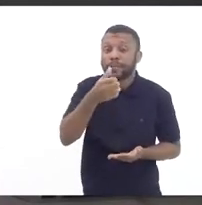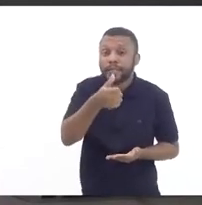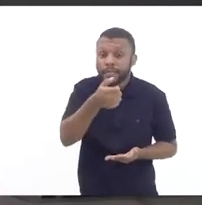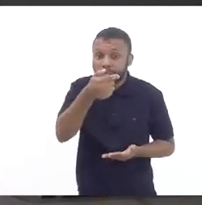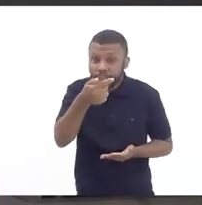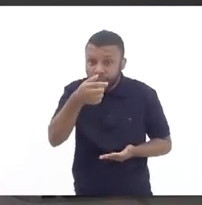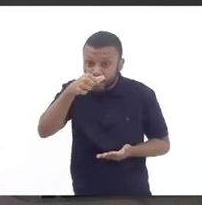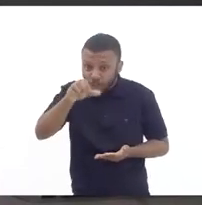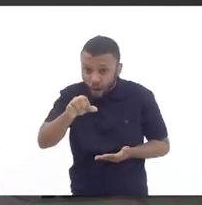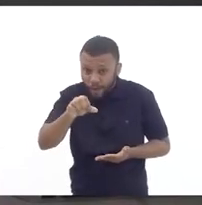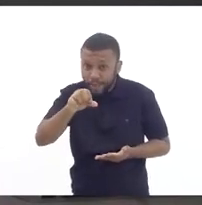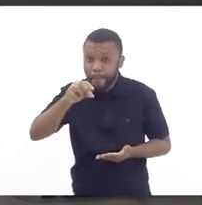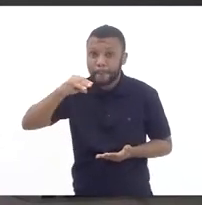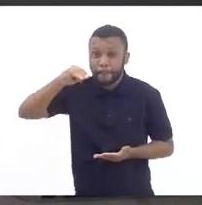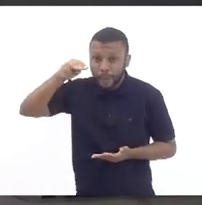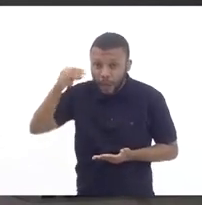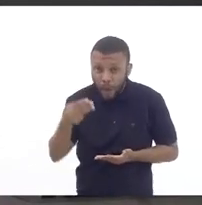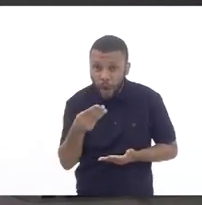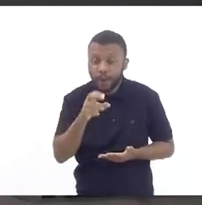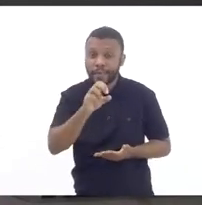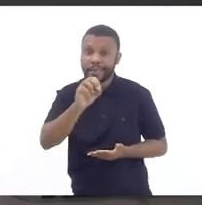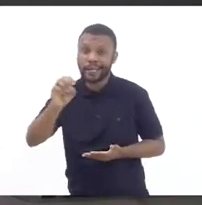R$ 1.179.500. Contra